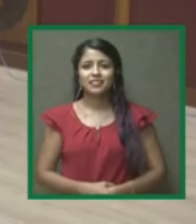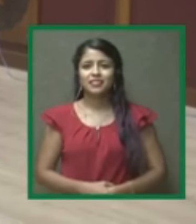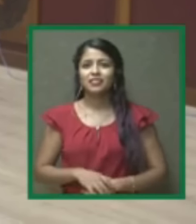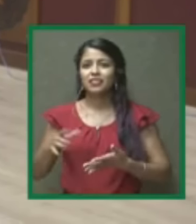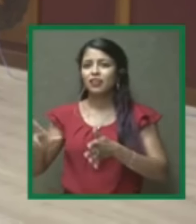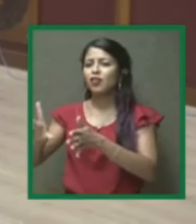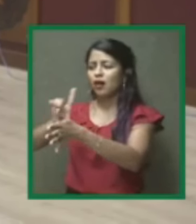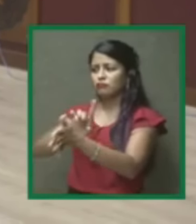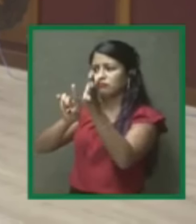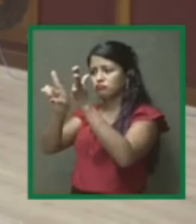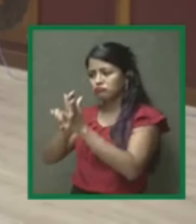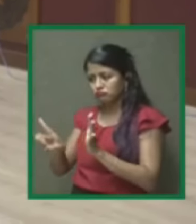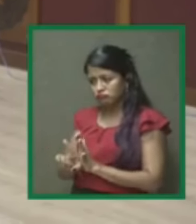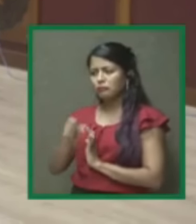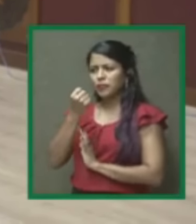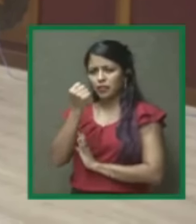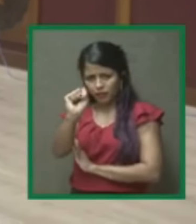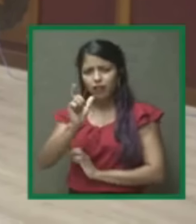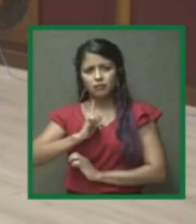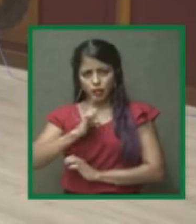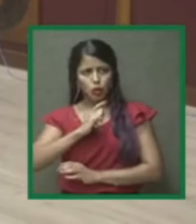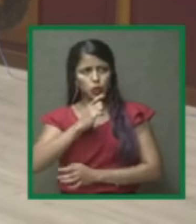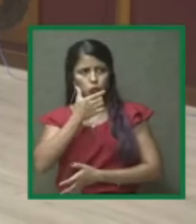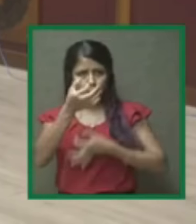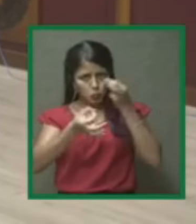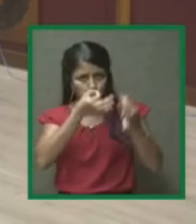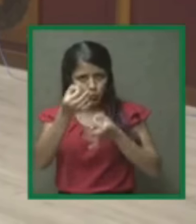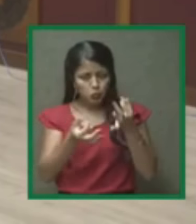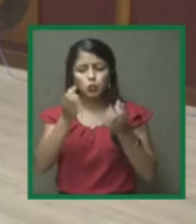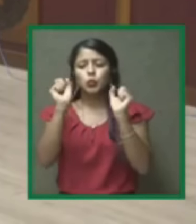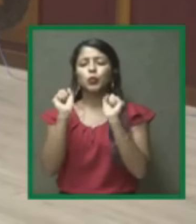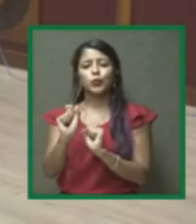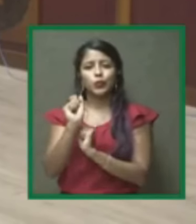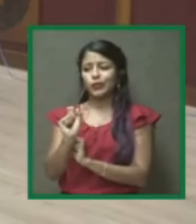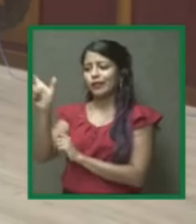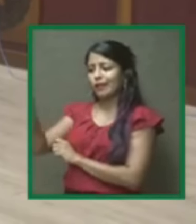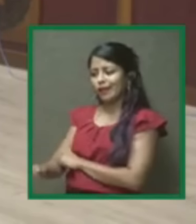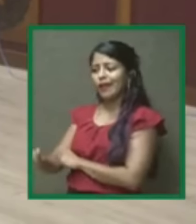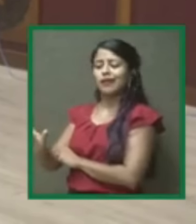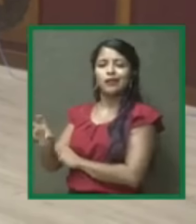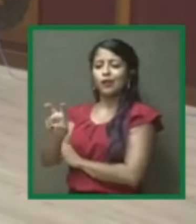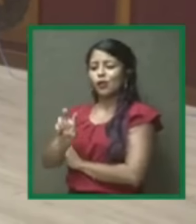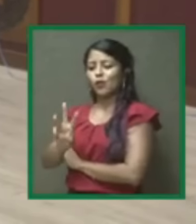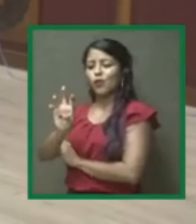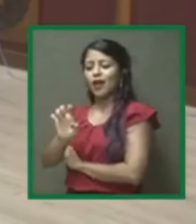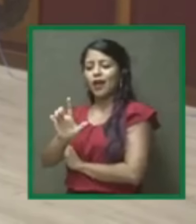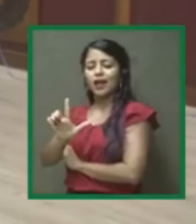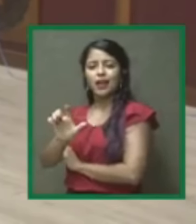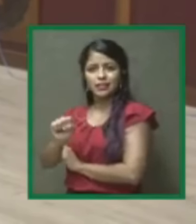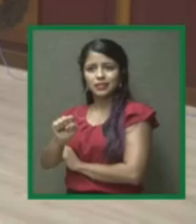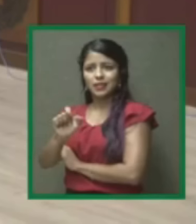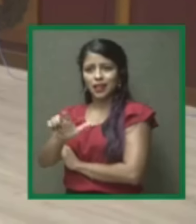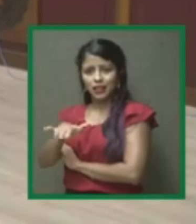Excelência, antes do interrogatório, a defesa tem algo a constar? Que o réu Wesley vai fazer uso do